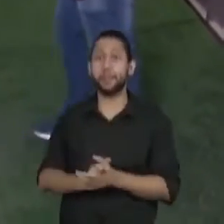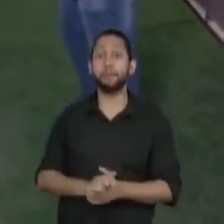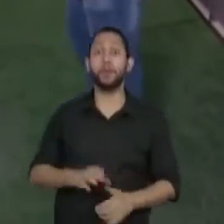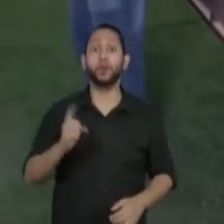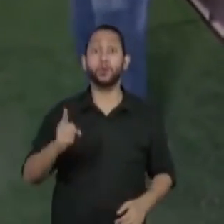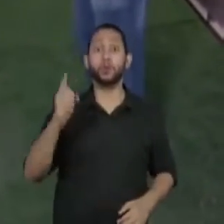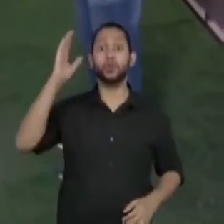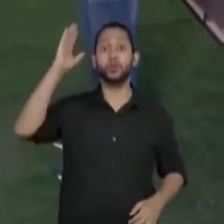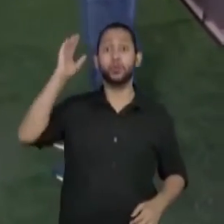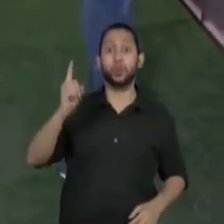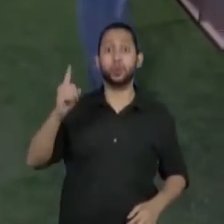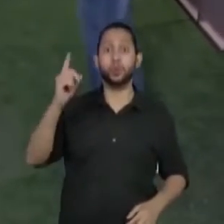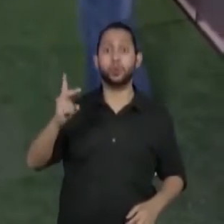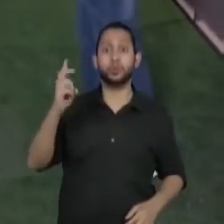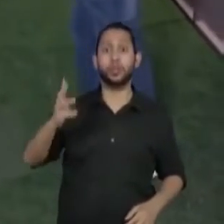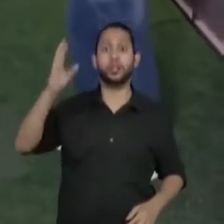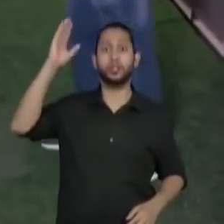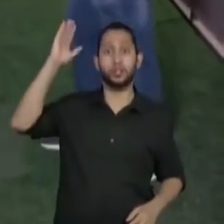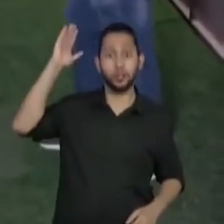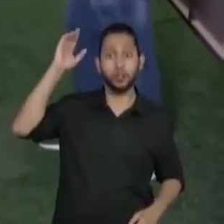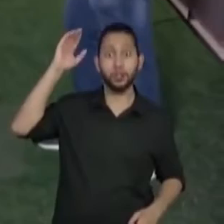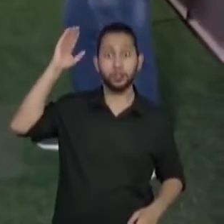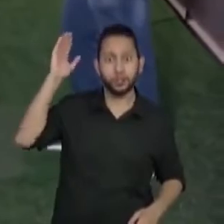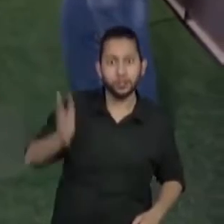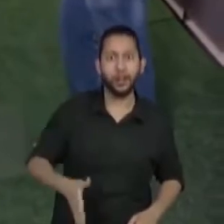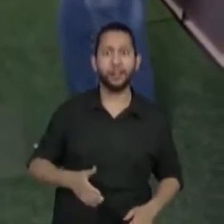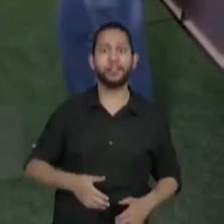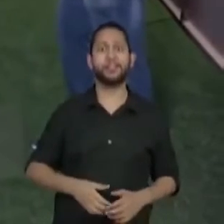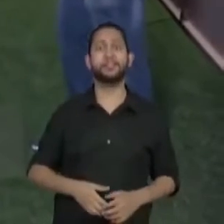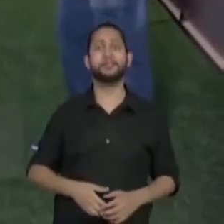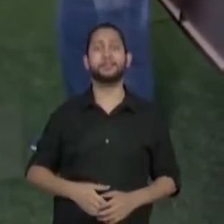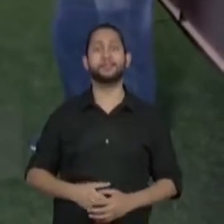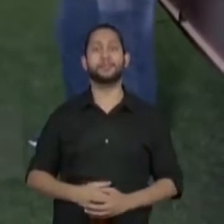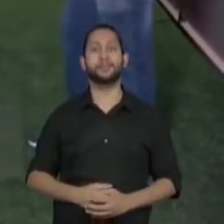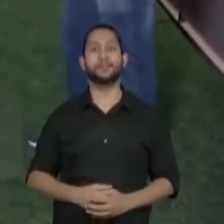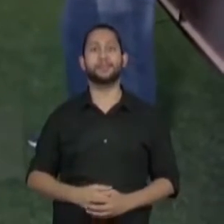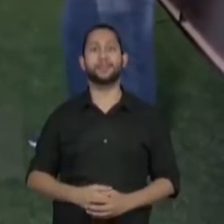Prepare-se. Daquele jeito, hein? E já.